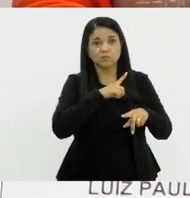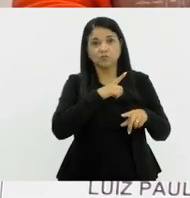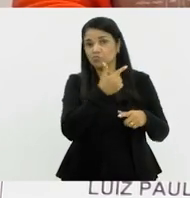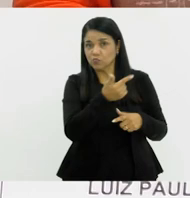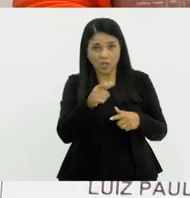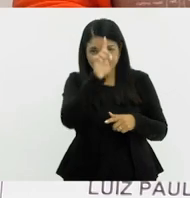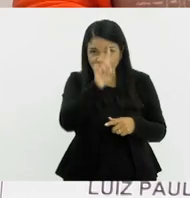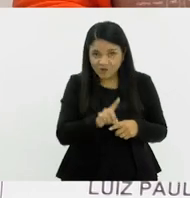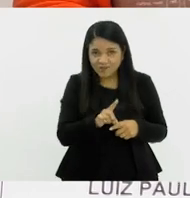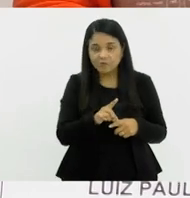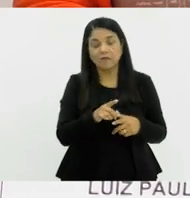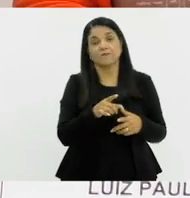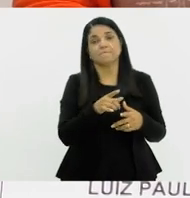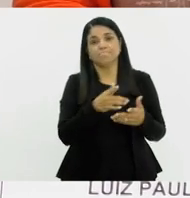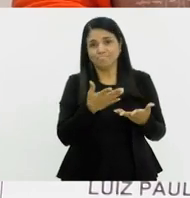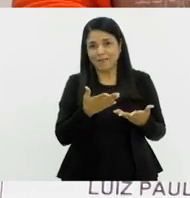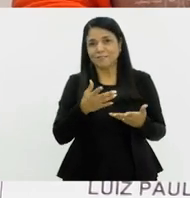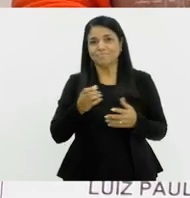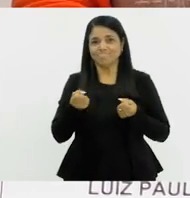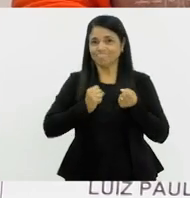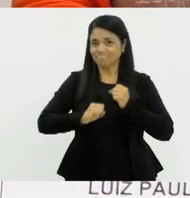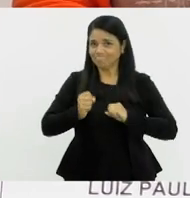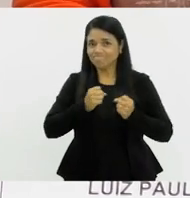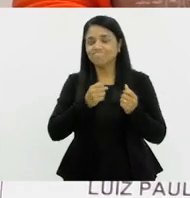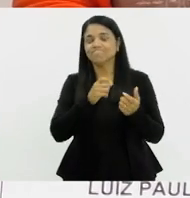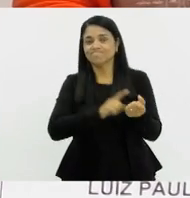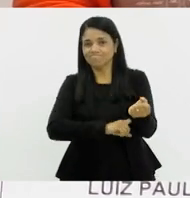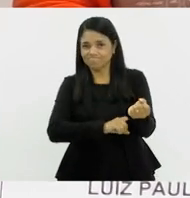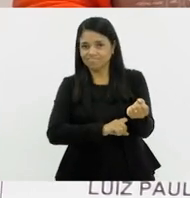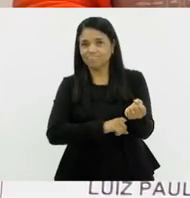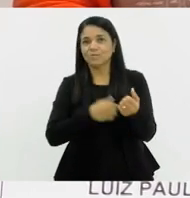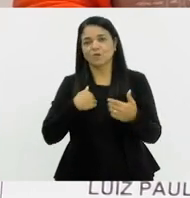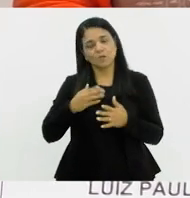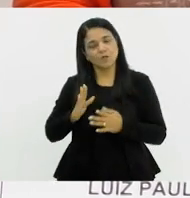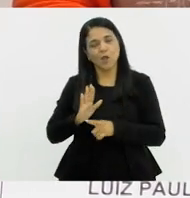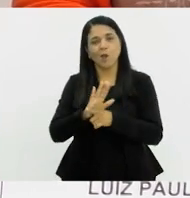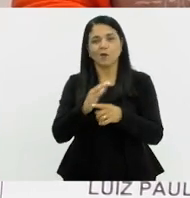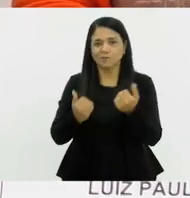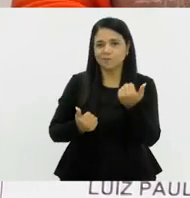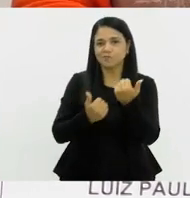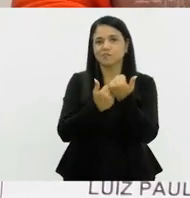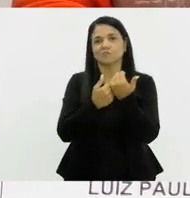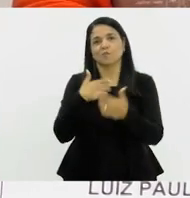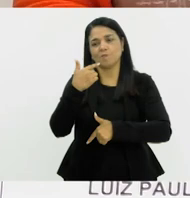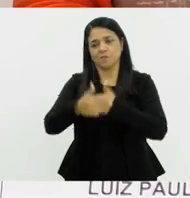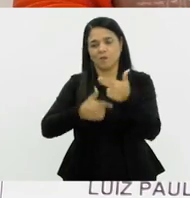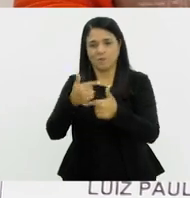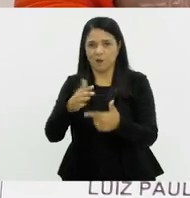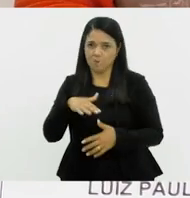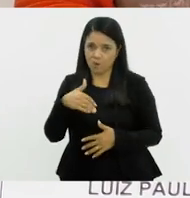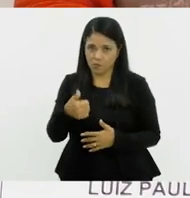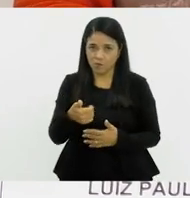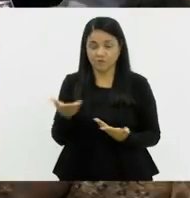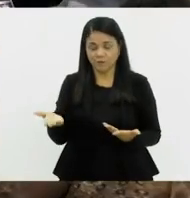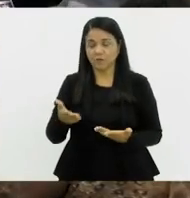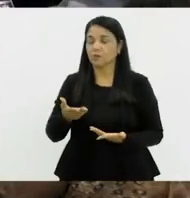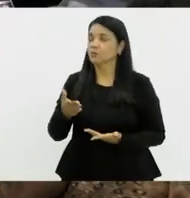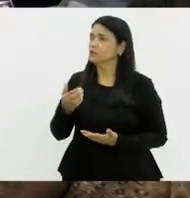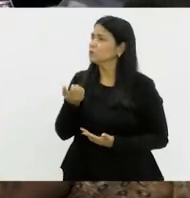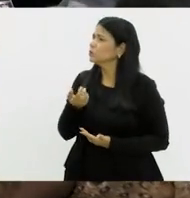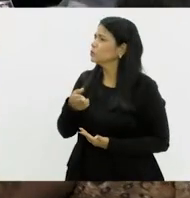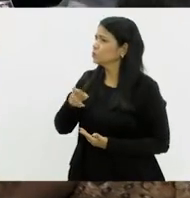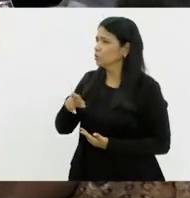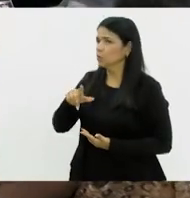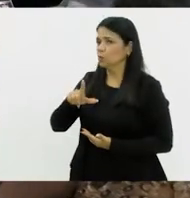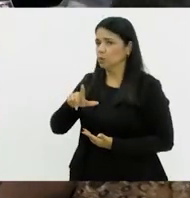oportunidade de estar aqui compondo essa mesa. Espero contribuir aí para a melhor condução dos trabalhos. Doutor Lúcio, só para a gente